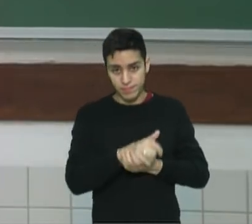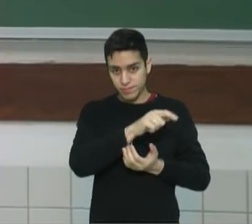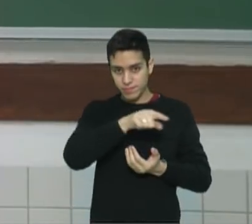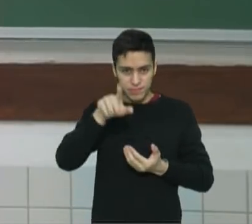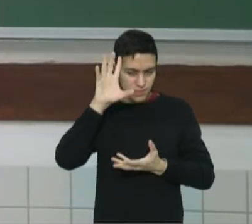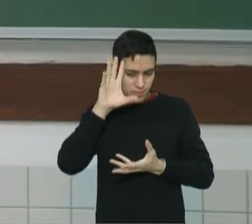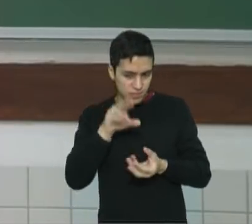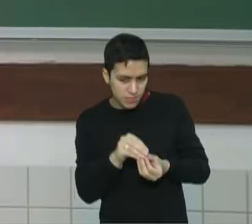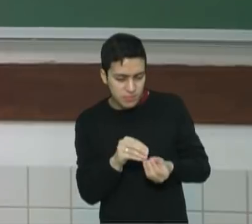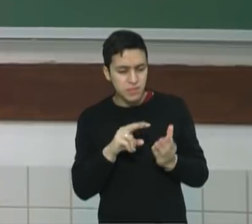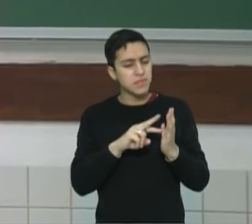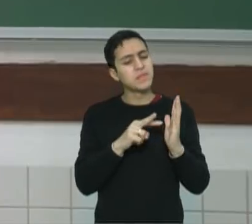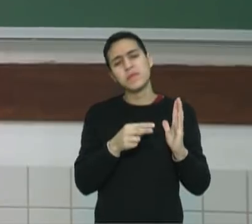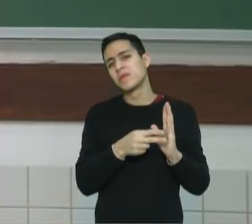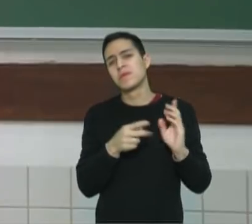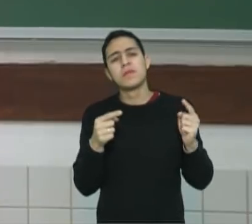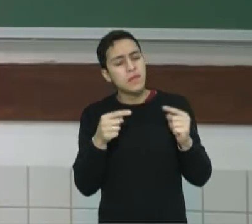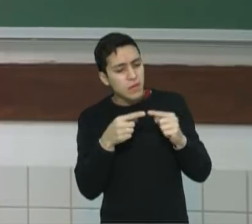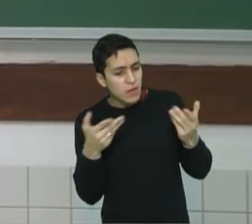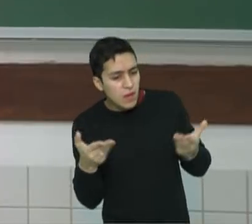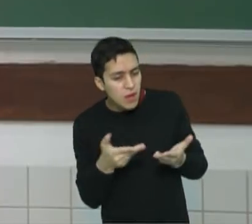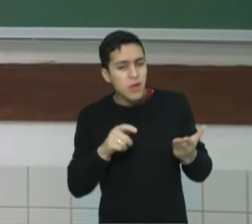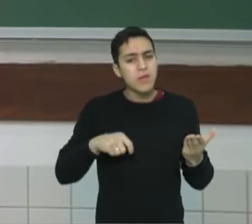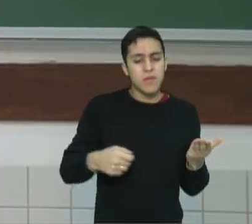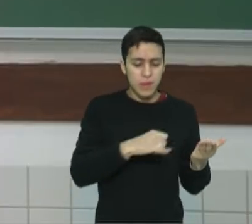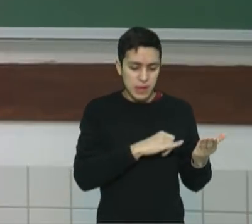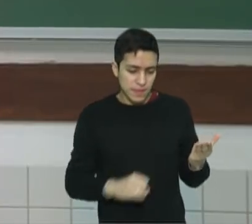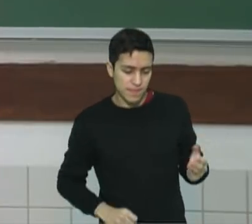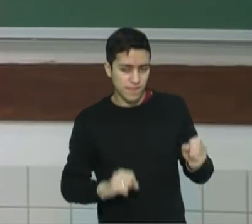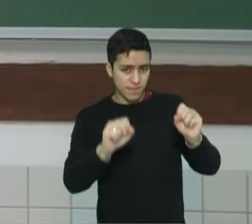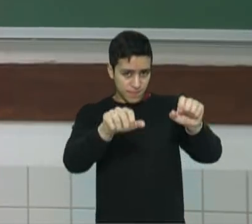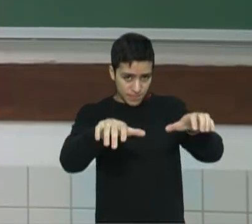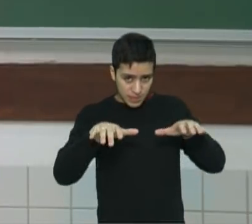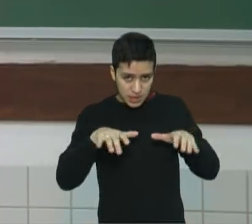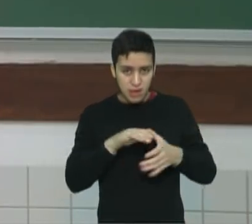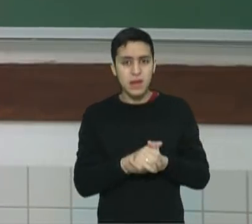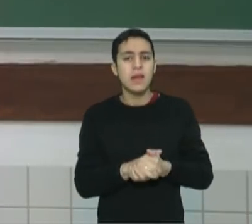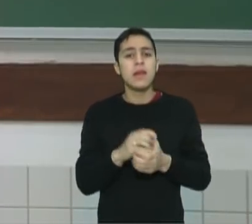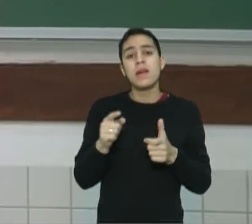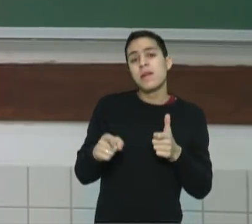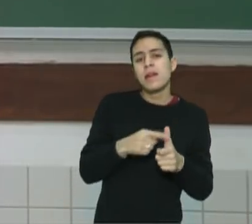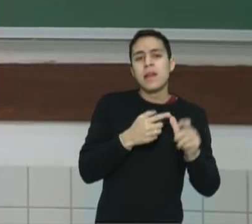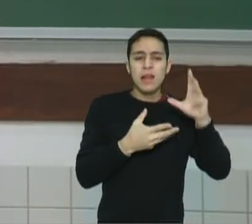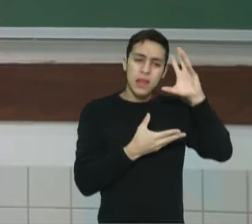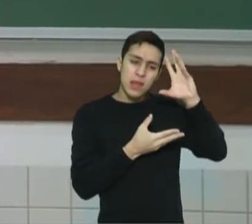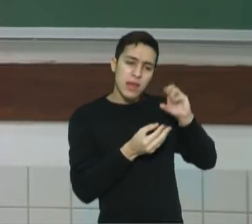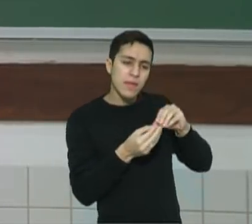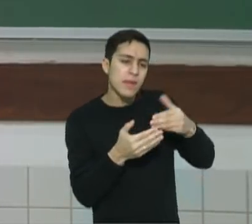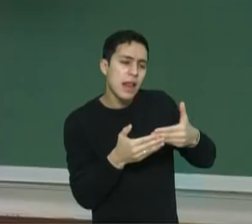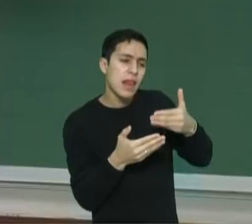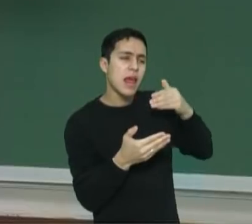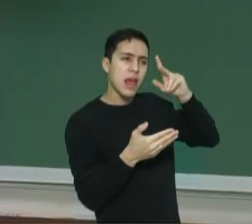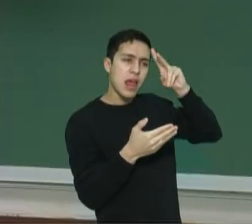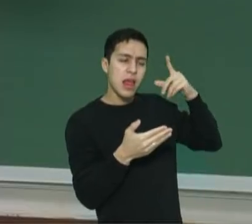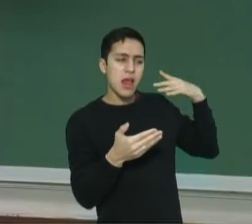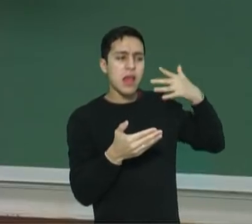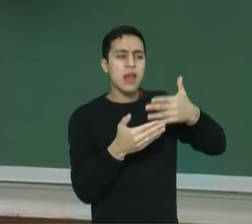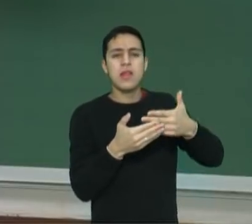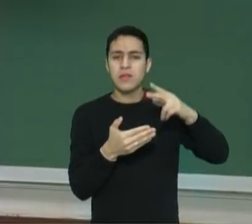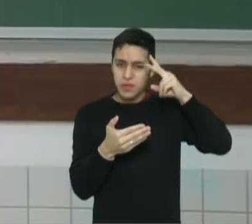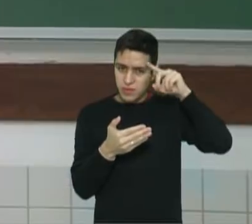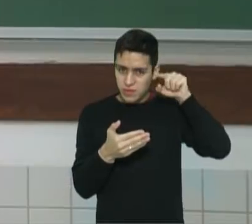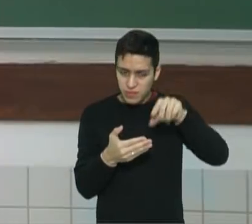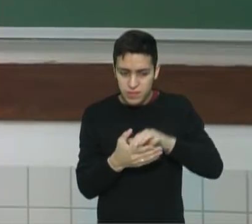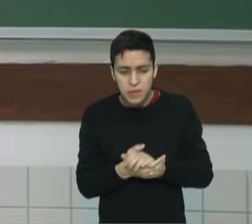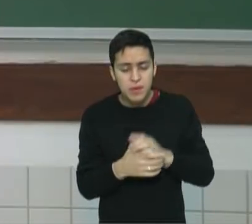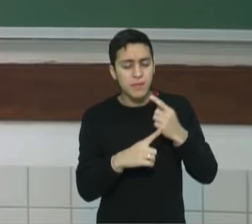o que é esta noção atual de imperialismo, a gente vai buscar um pouquinho na história o conceito desse imperialismo, porque